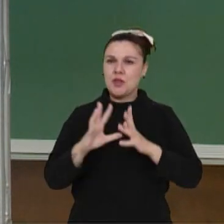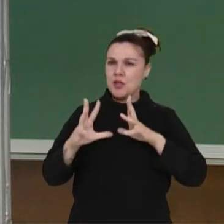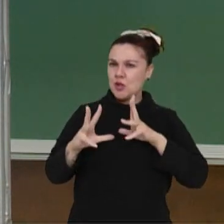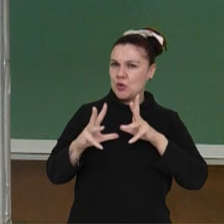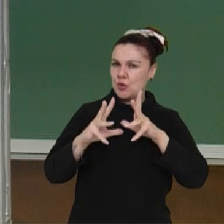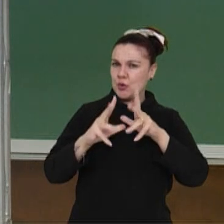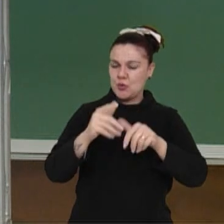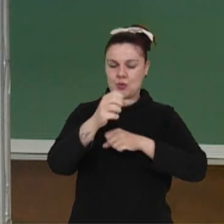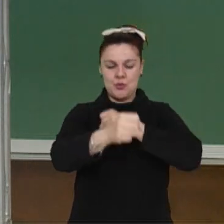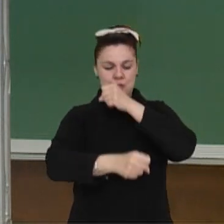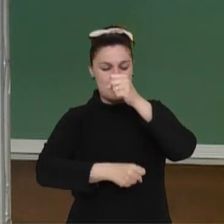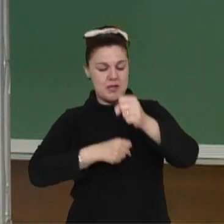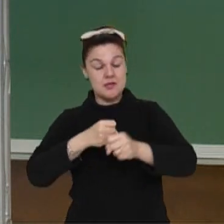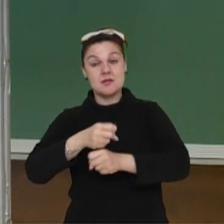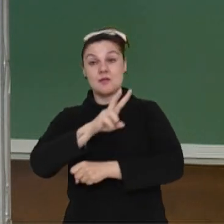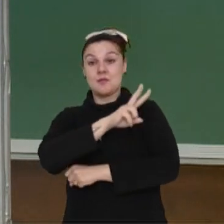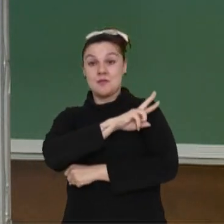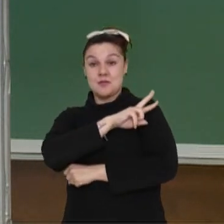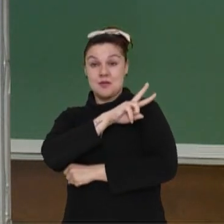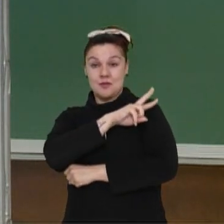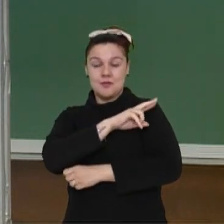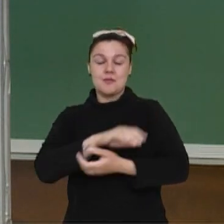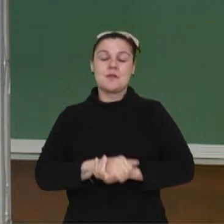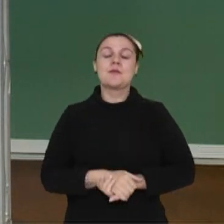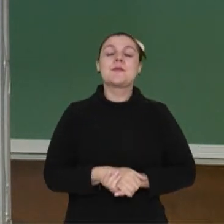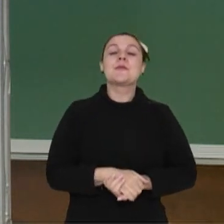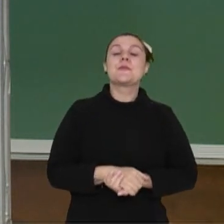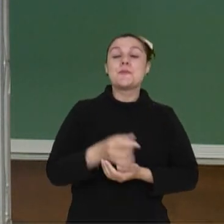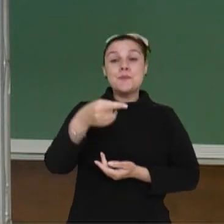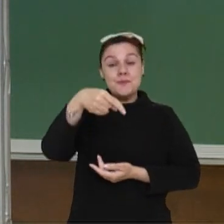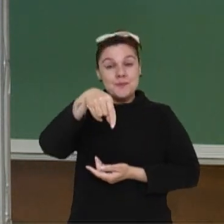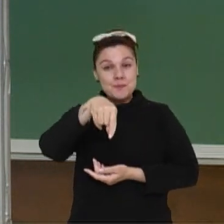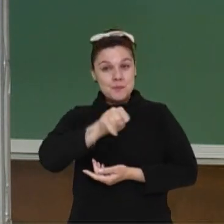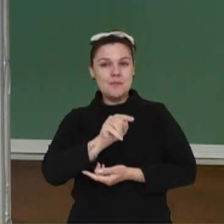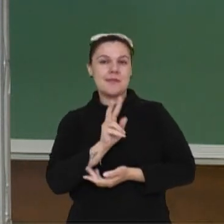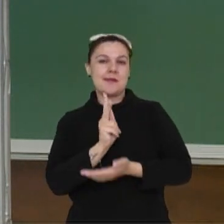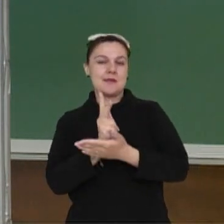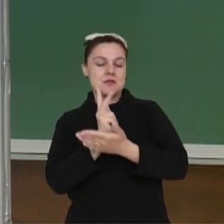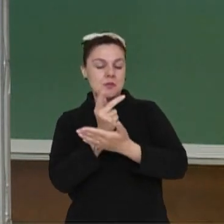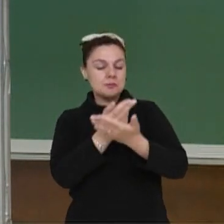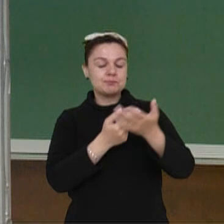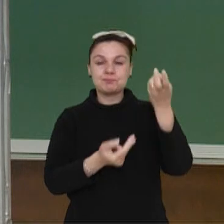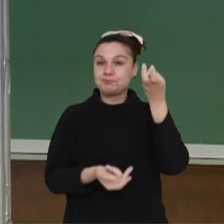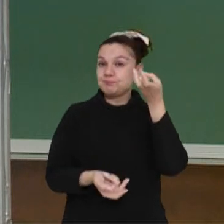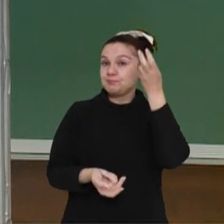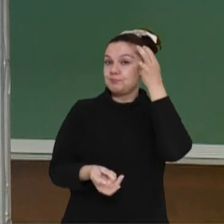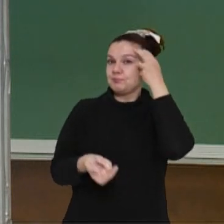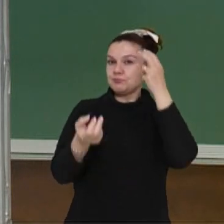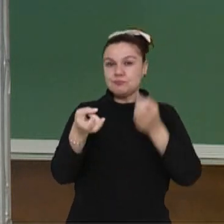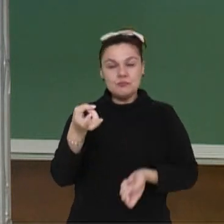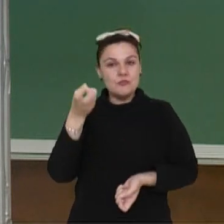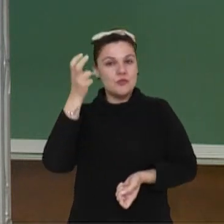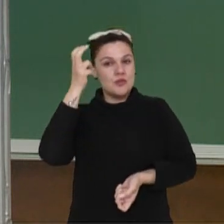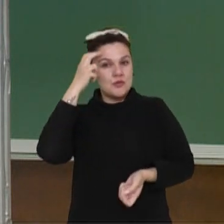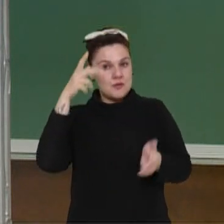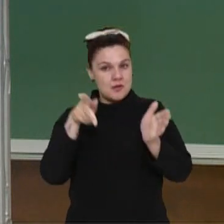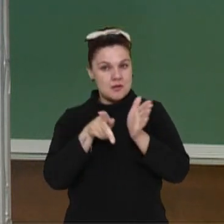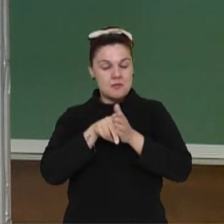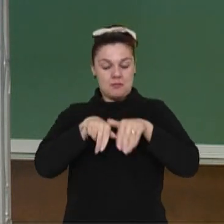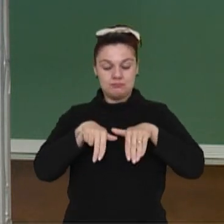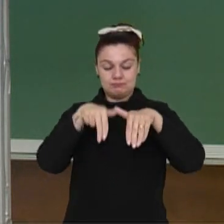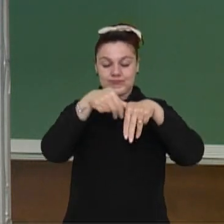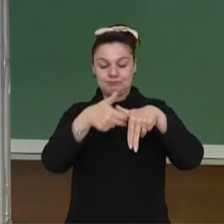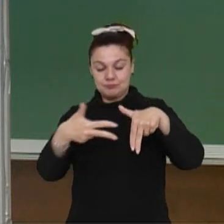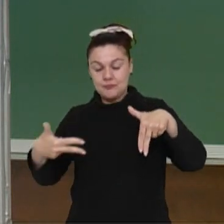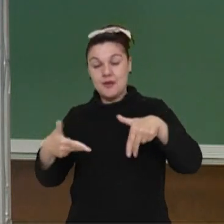esse ano aí do segundo ano, segunda série do ensino médio, a gente estuda muito cultura, que é mais na parte de antropologia, das